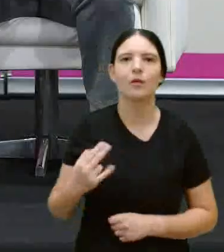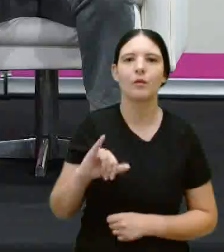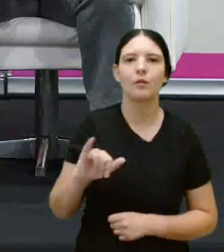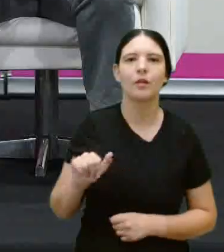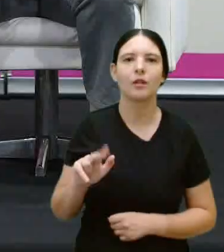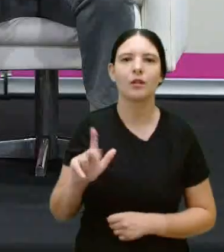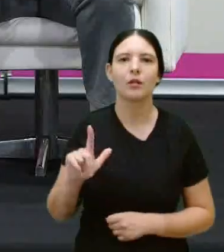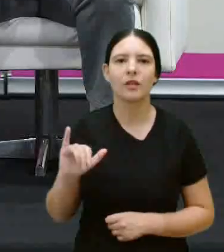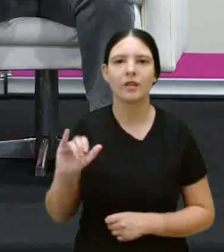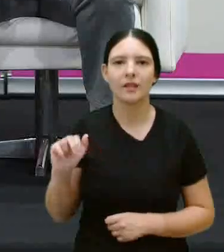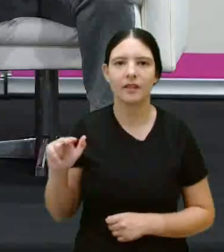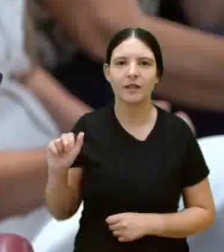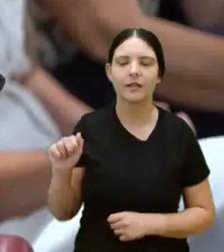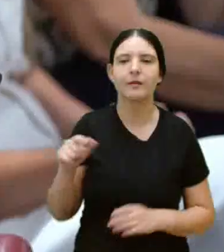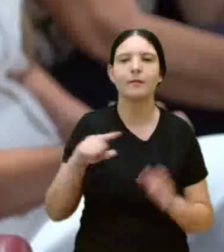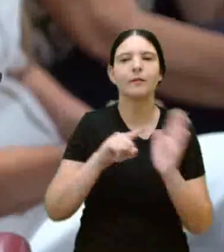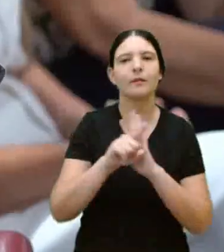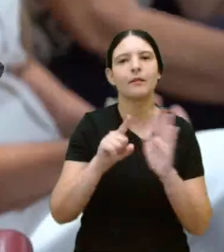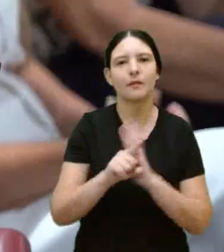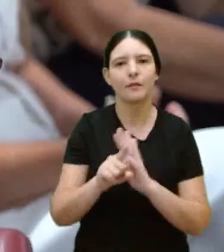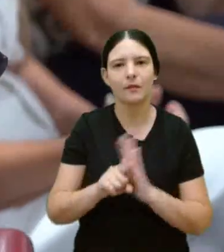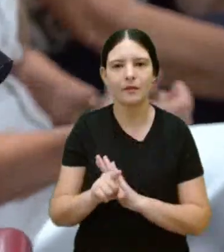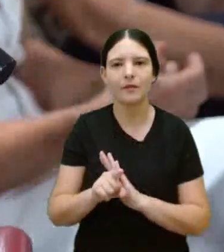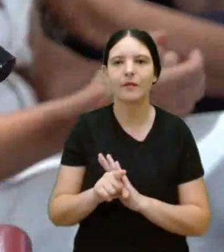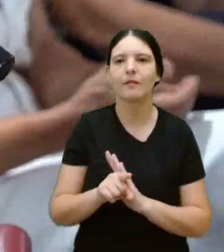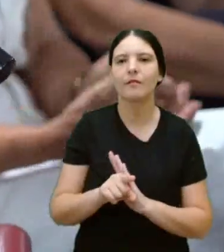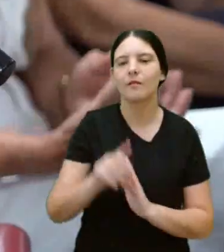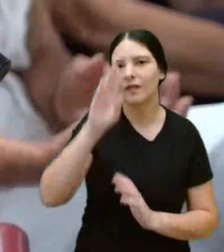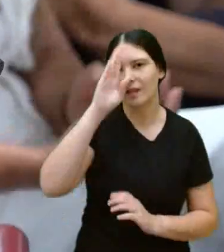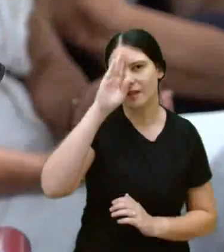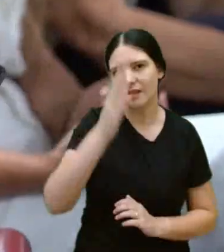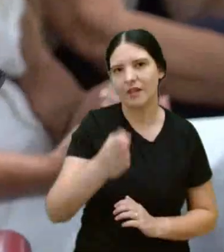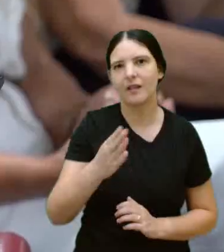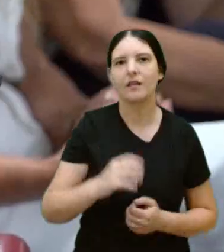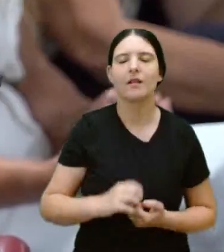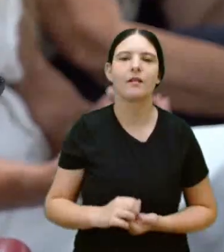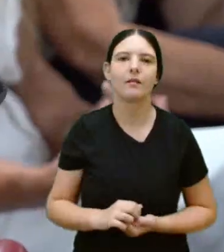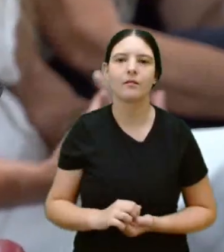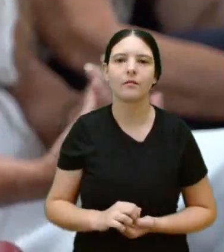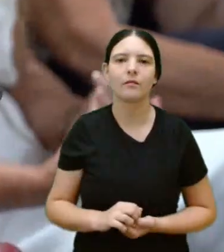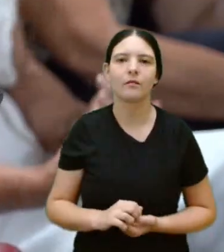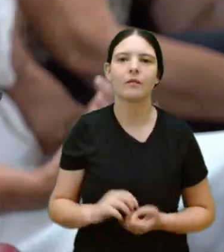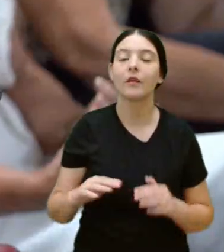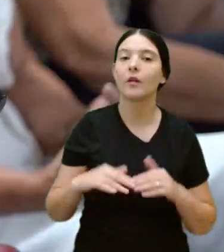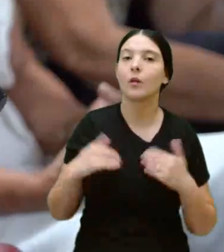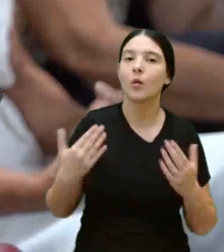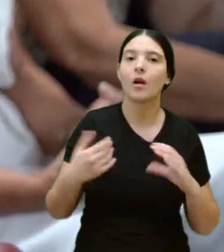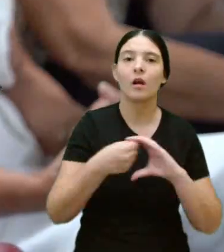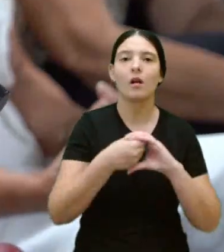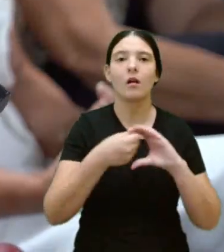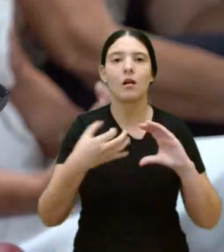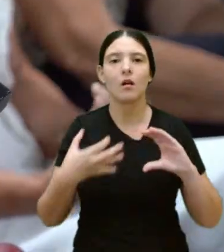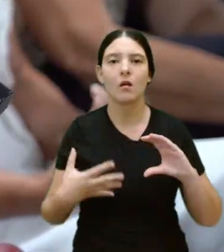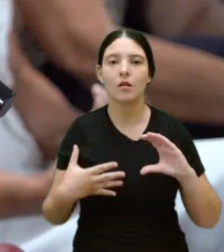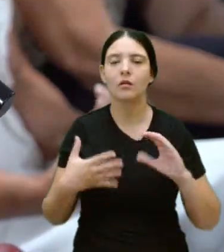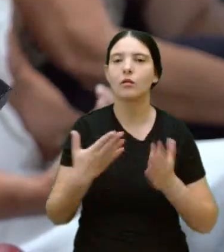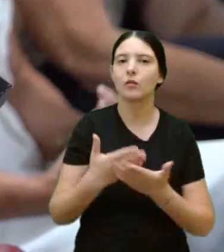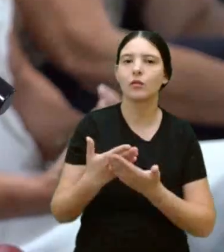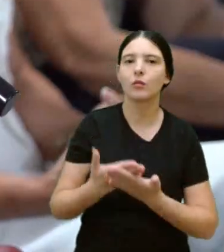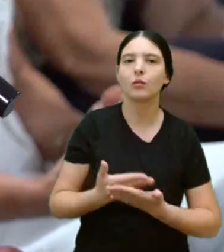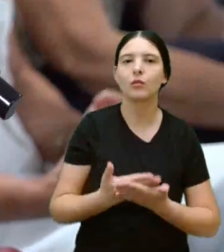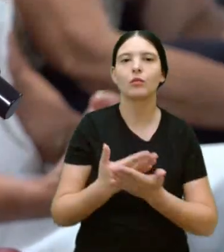longos, de raízes escuras e comprimento loiro. Diretas. Quais as características no seu estudo que você